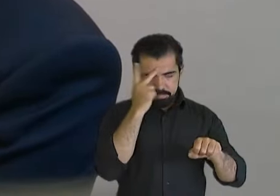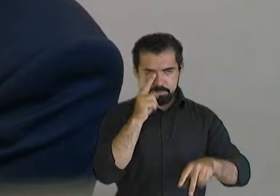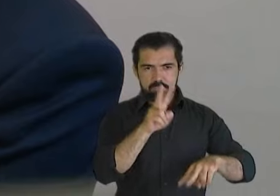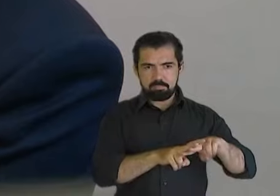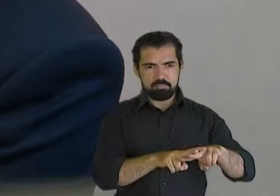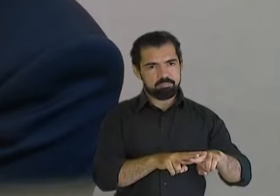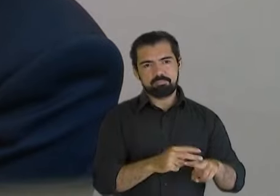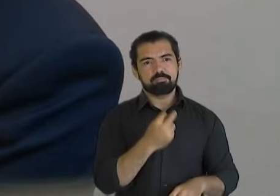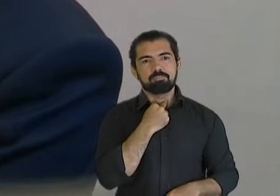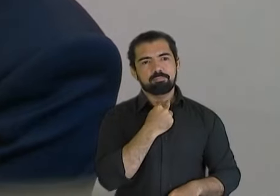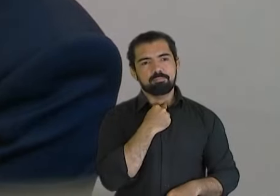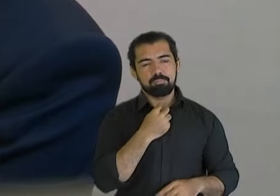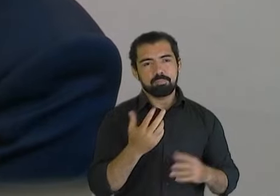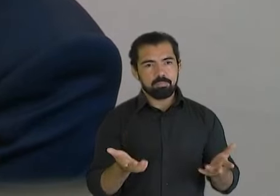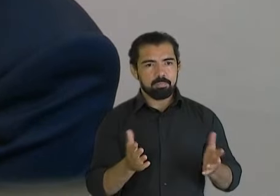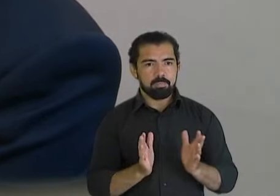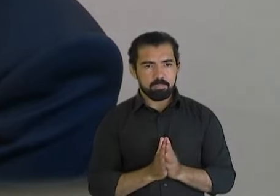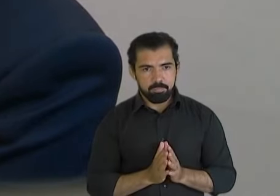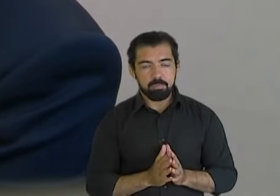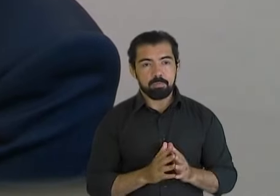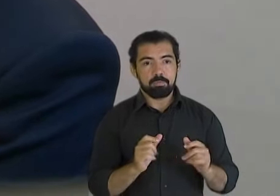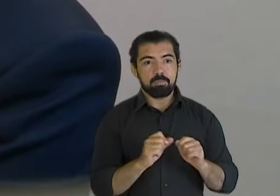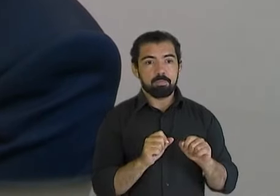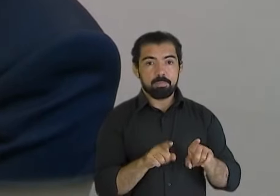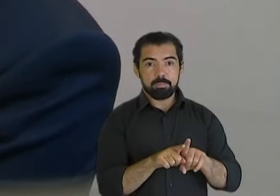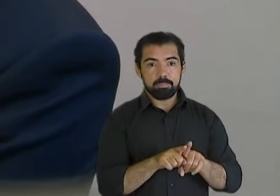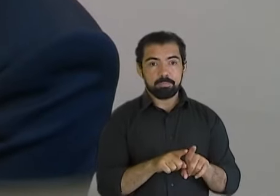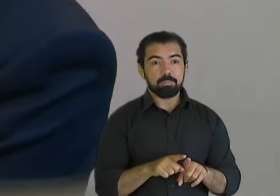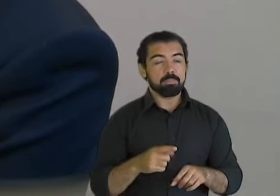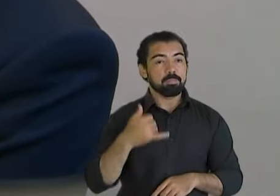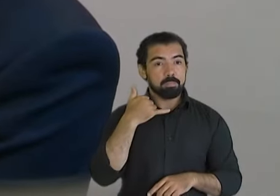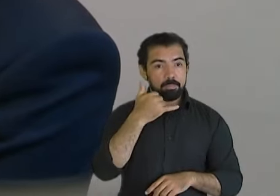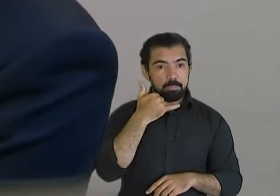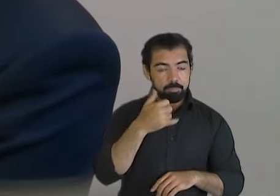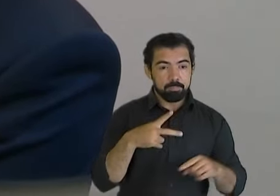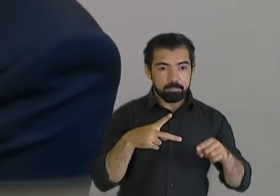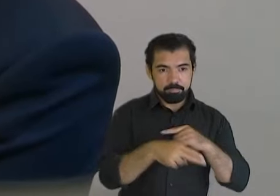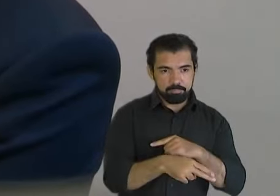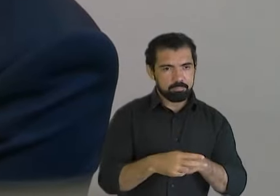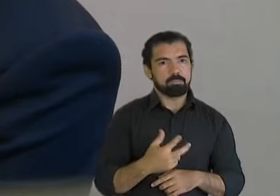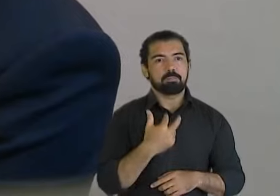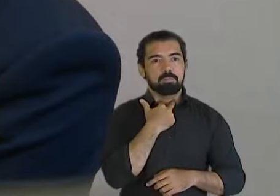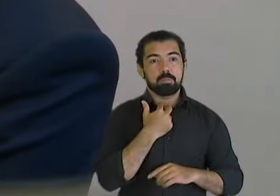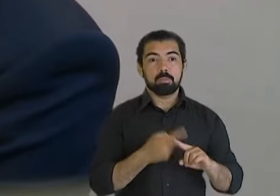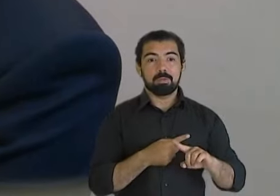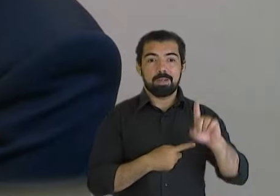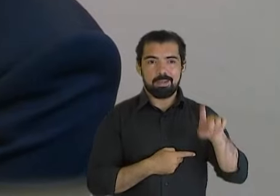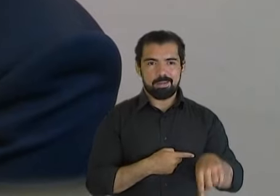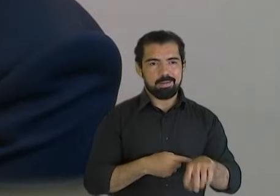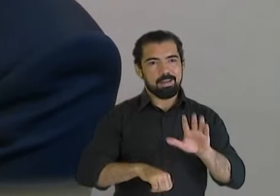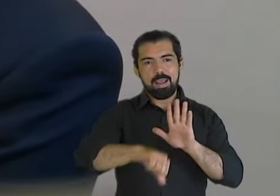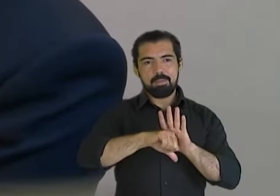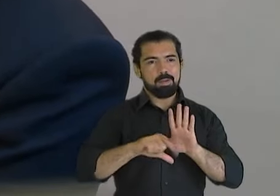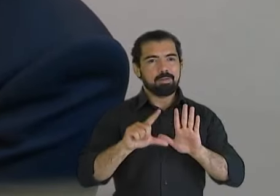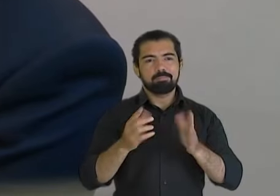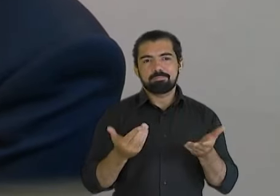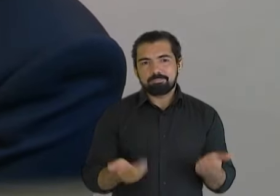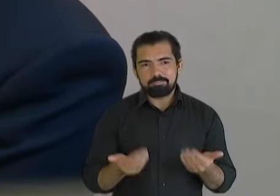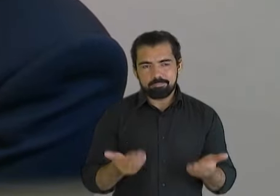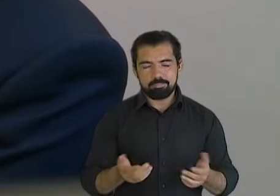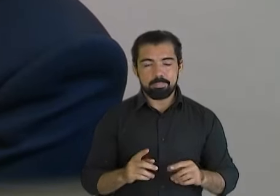pessoas, não teria como haver interceptações telefônicas em razão da pena, né? A legislação não permite. A partir